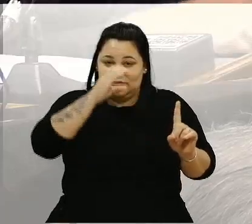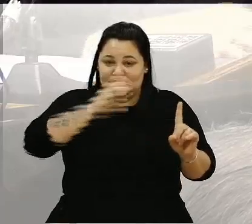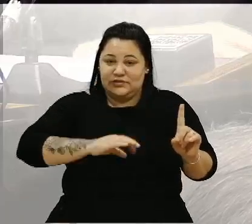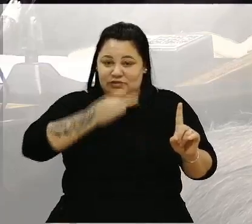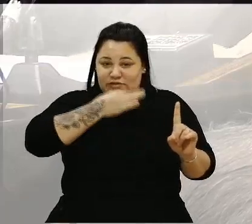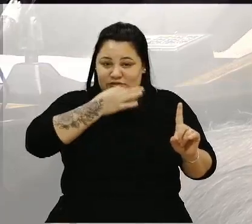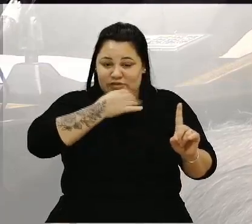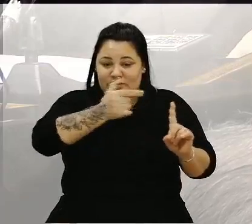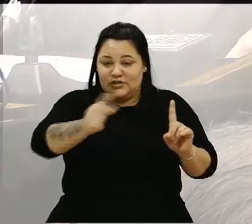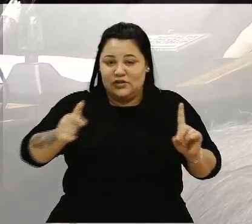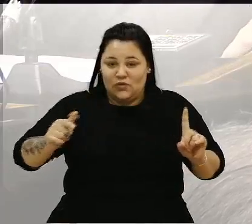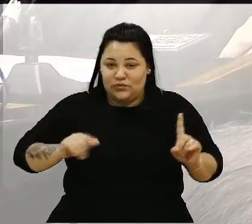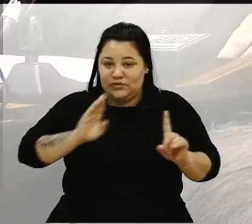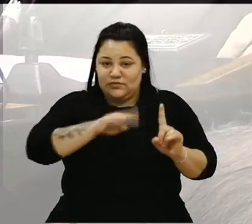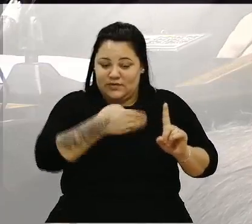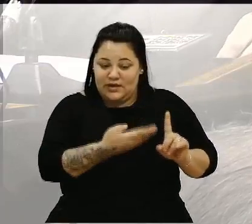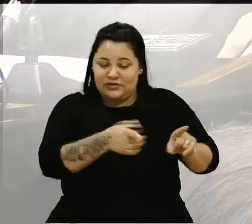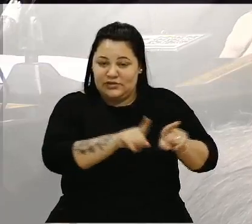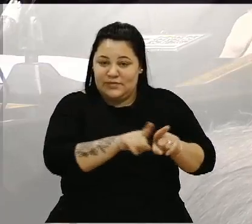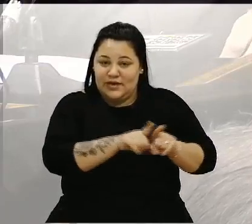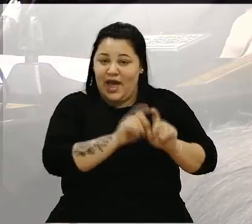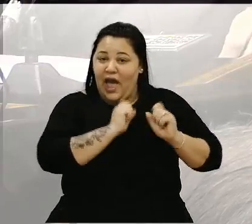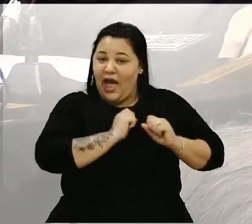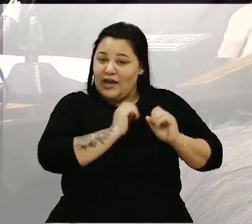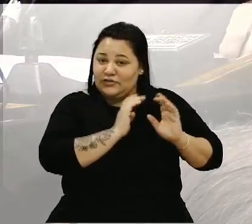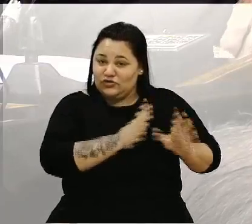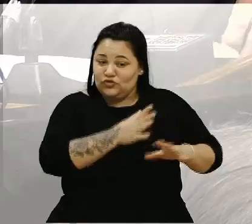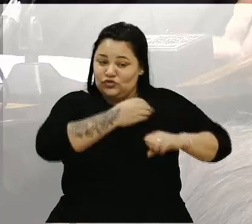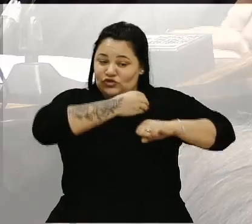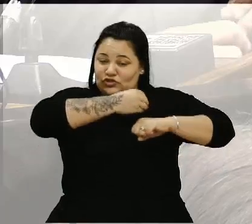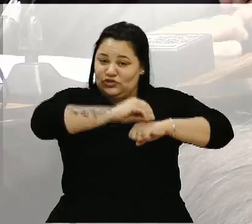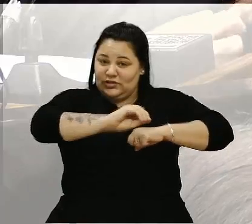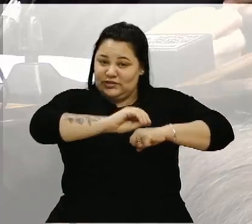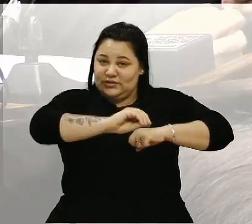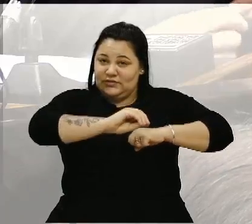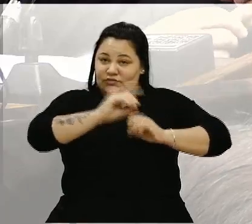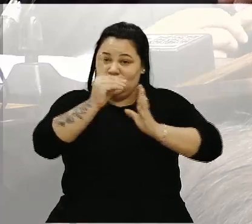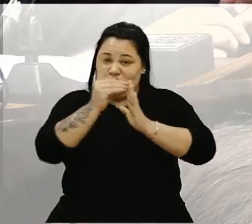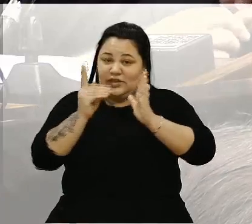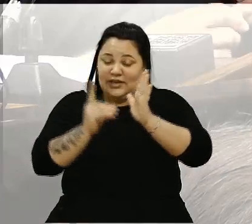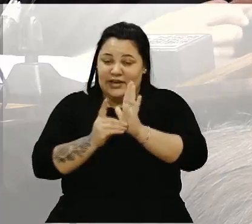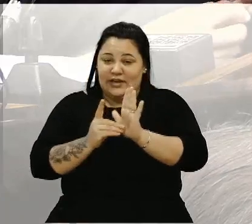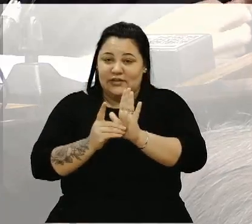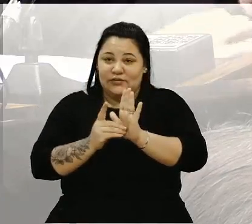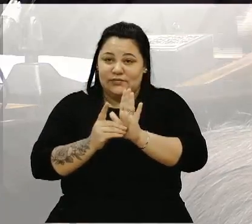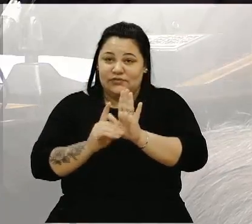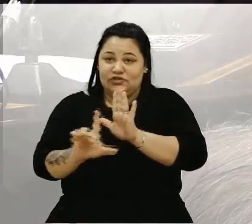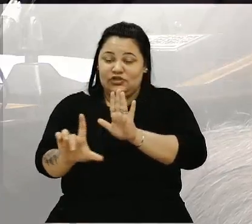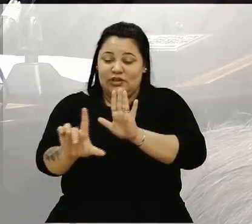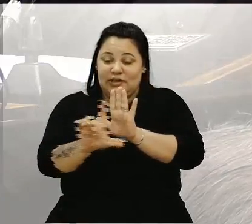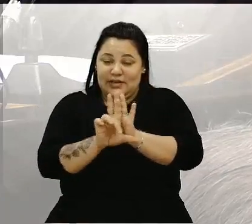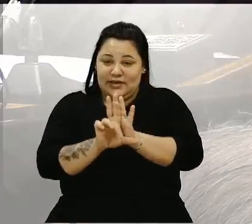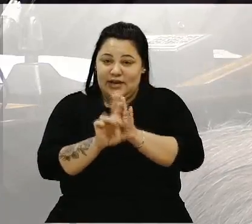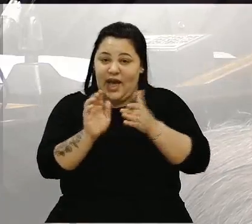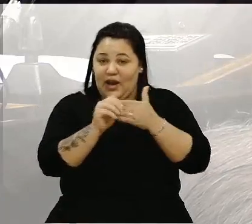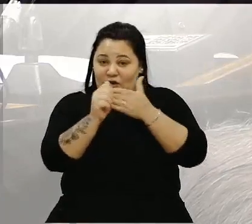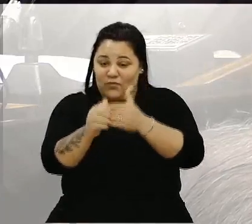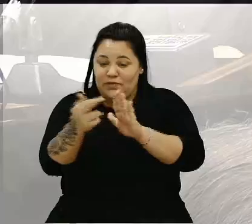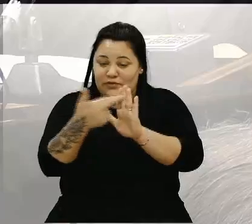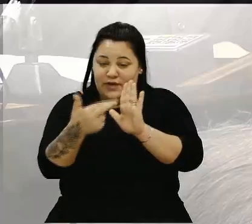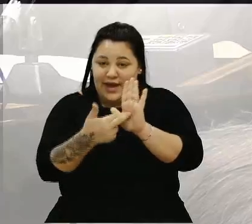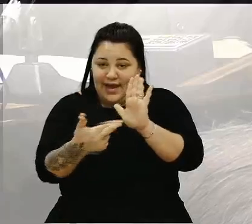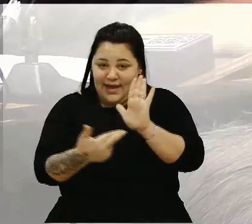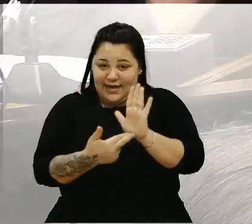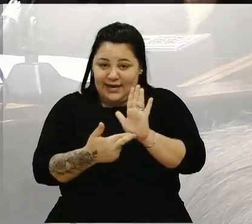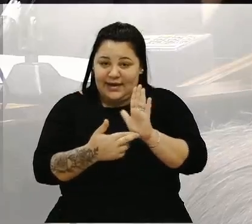outras honrarias. A iniciativa de decreto legislativo, conforme regulamenta o regimento